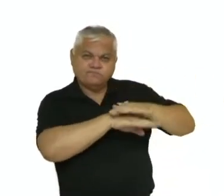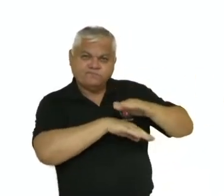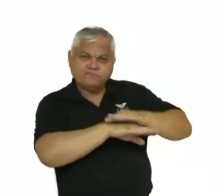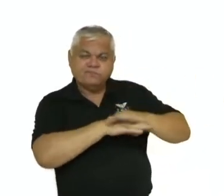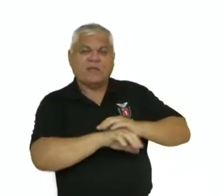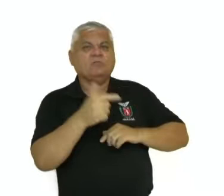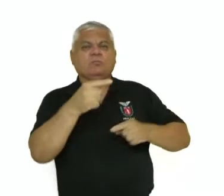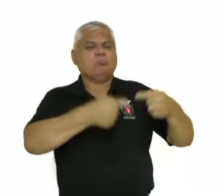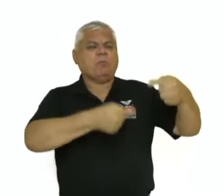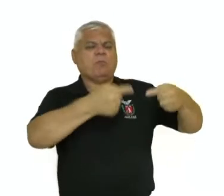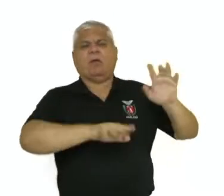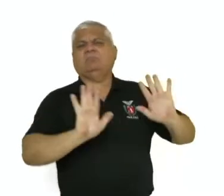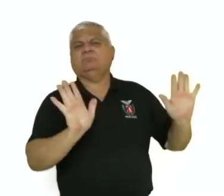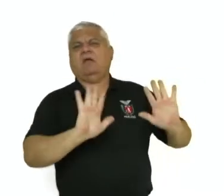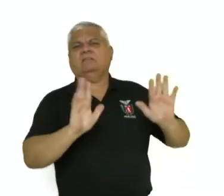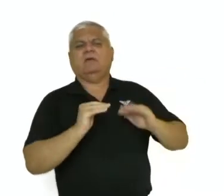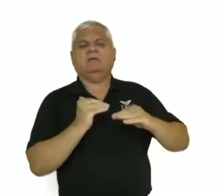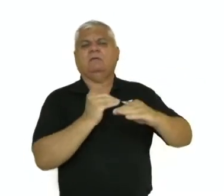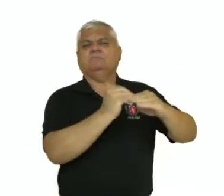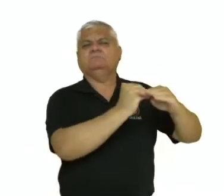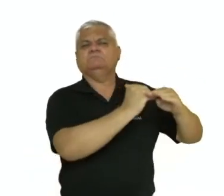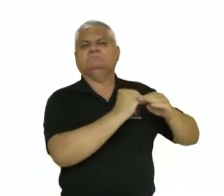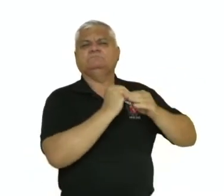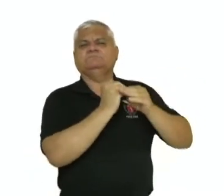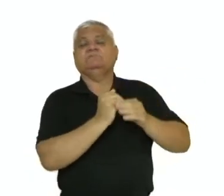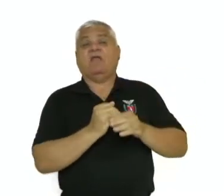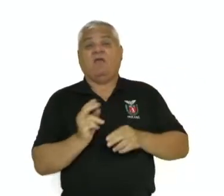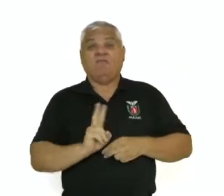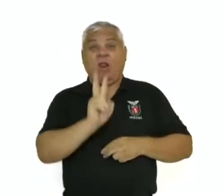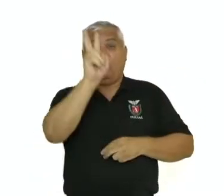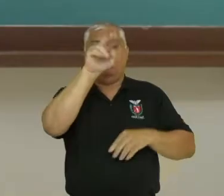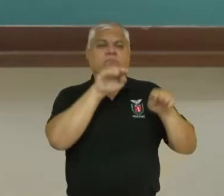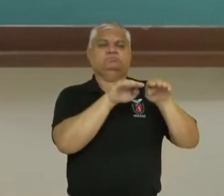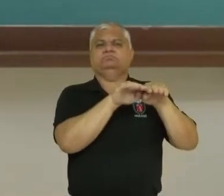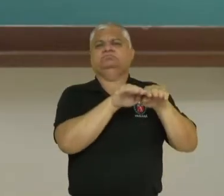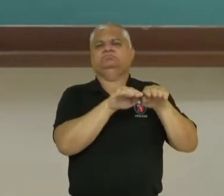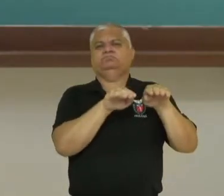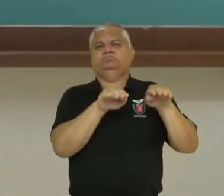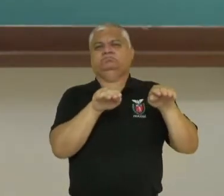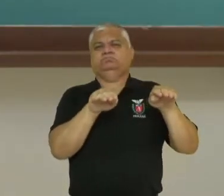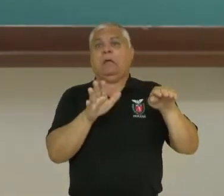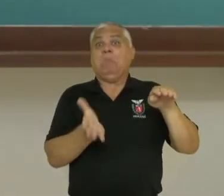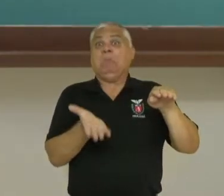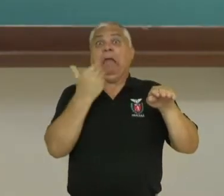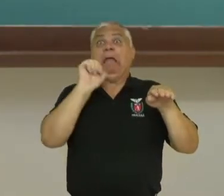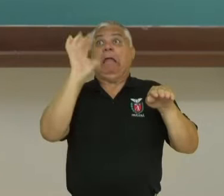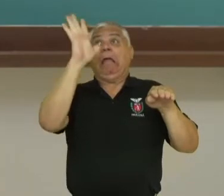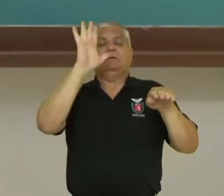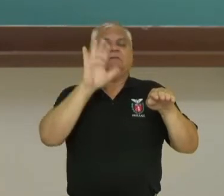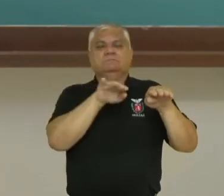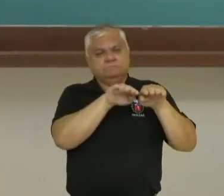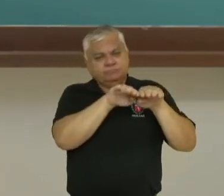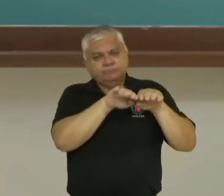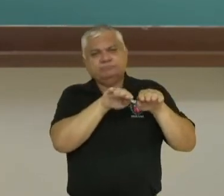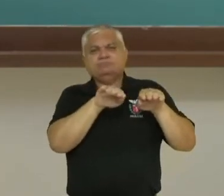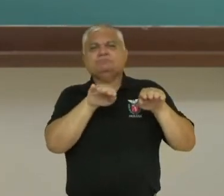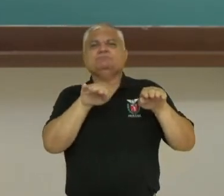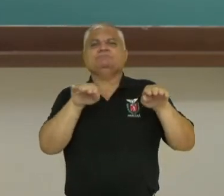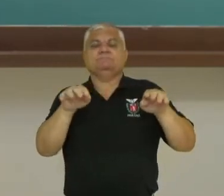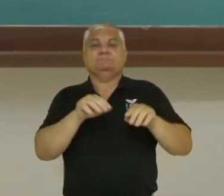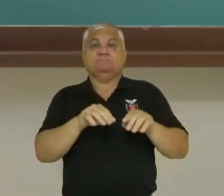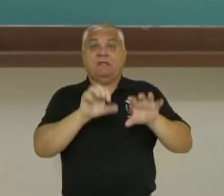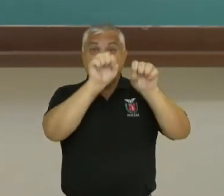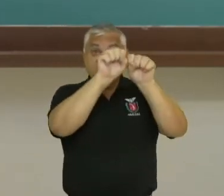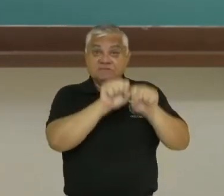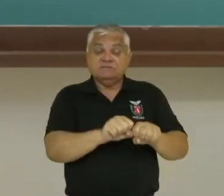haja concorrência e nem alteração nos preços. Ou seja, não é que no sistema socialista, como